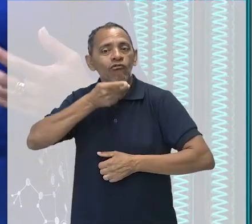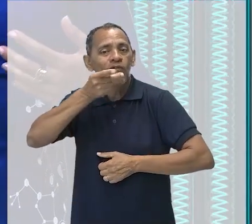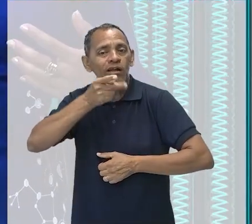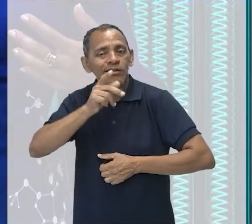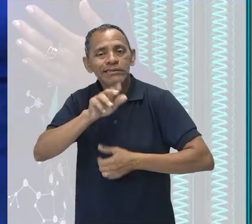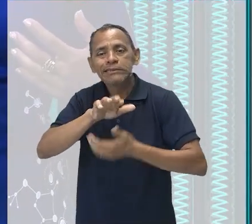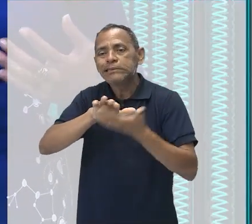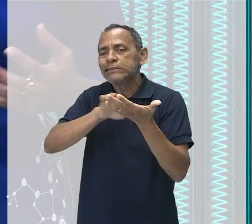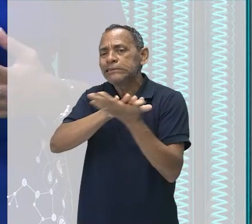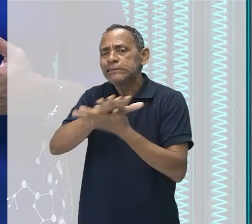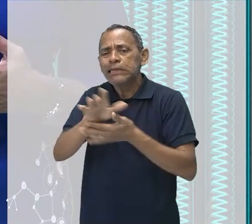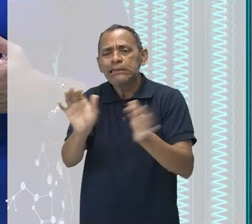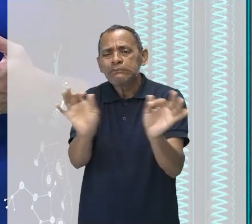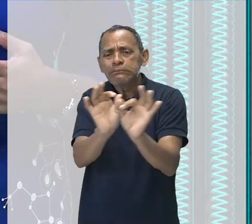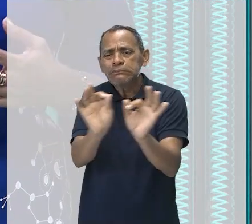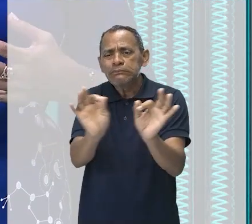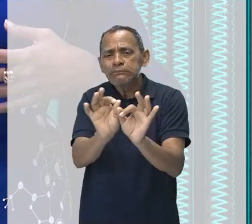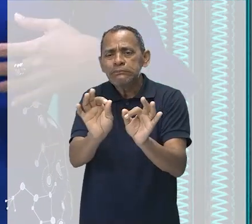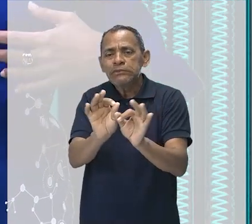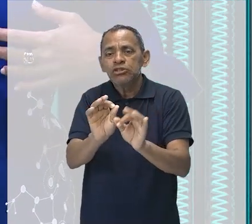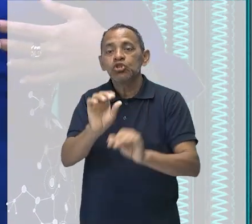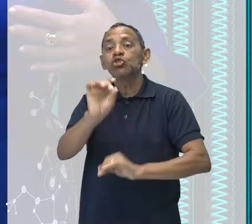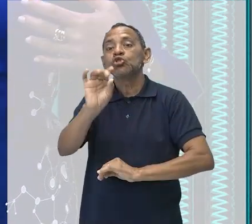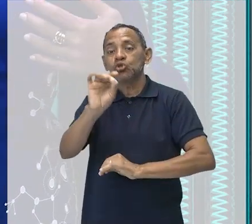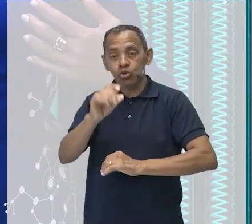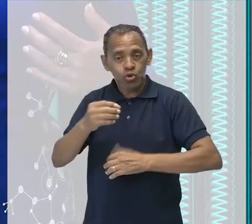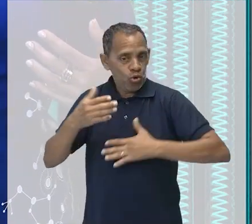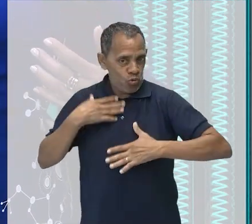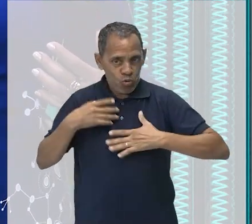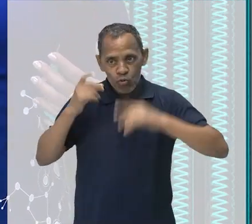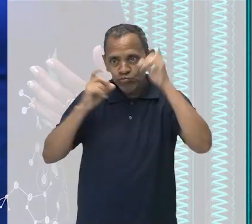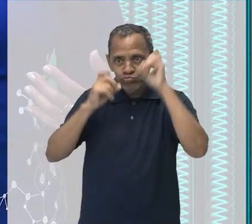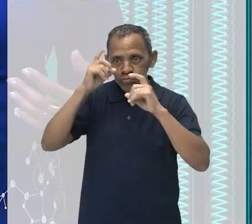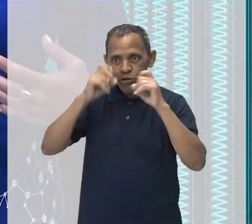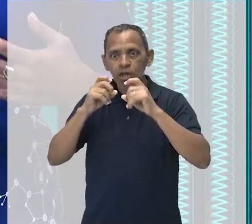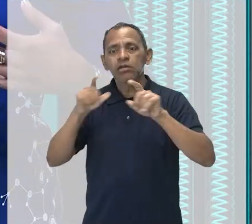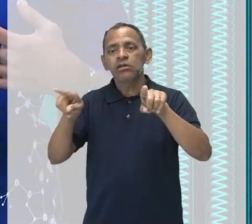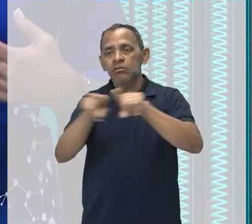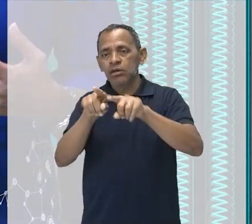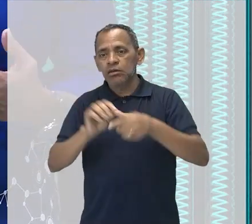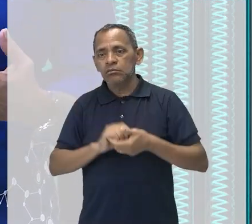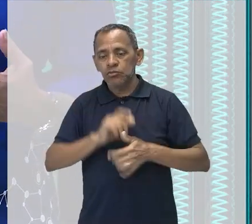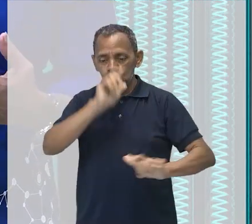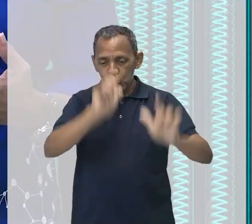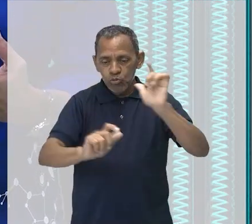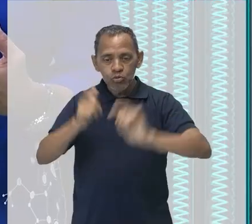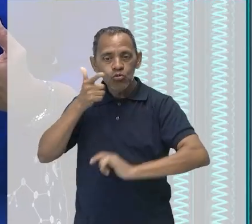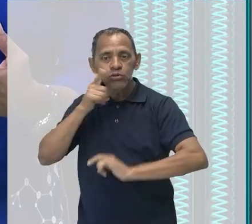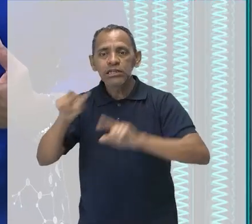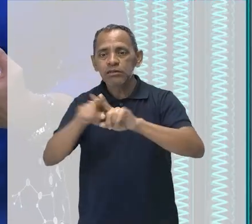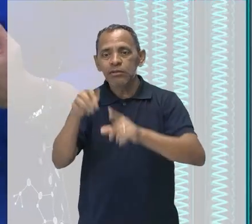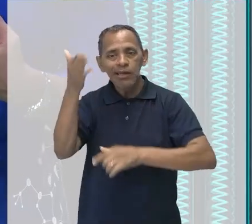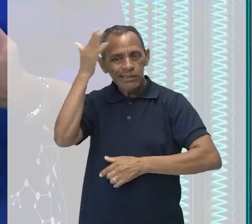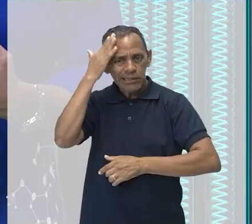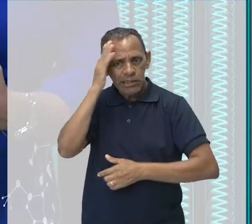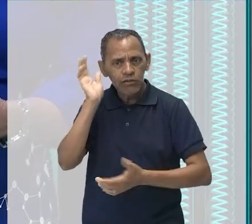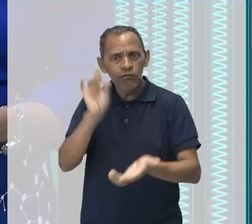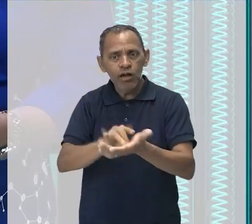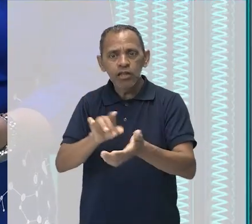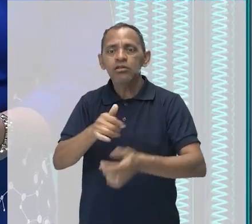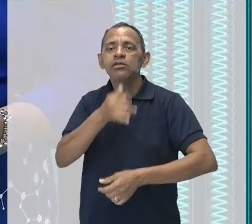atores não falam nada, apenas com a expressão corporal, facial, o